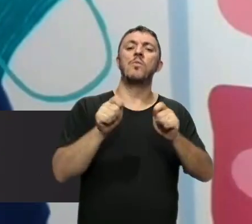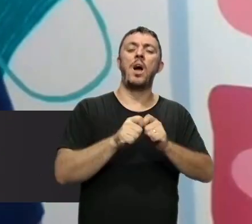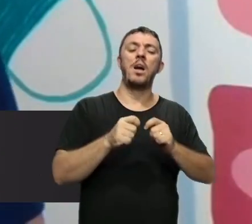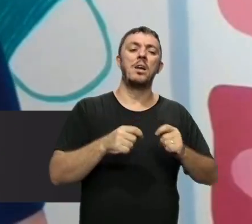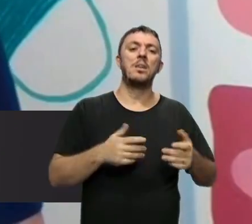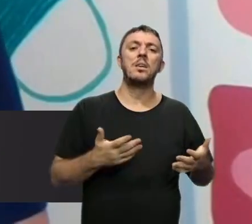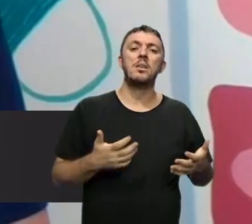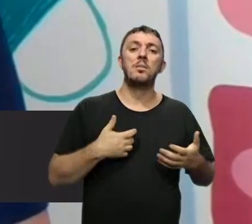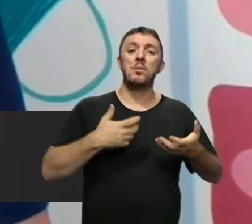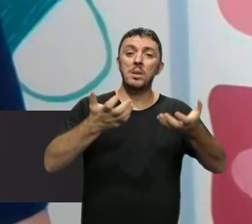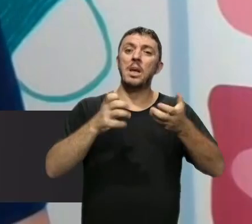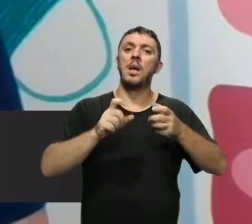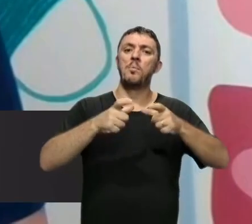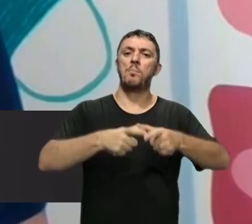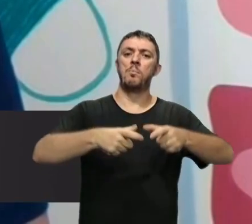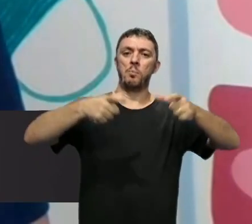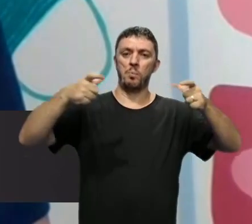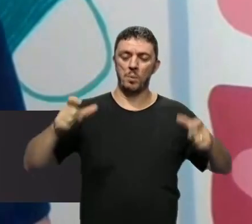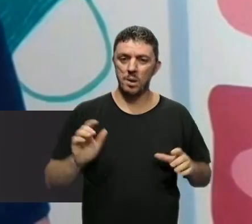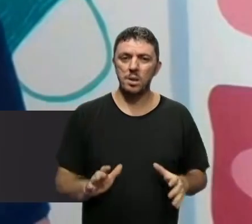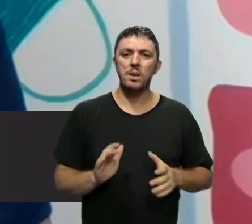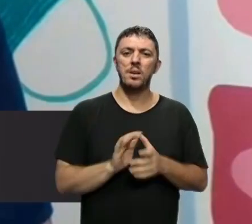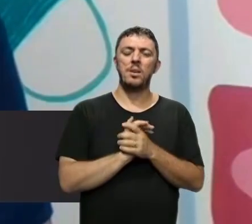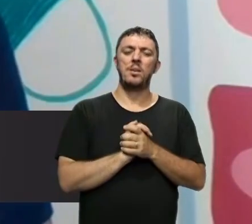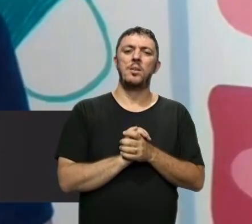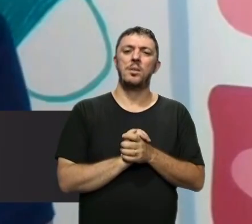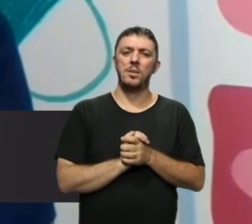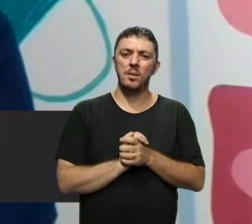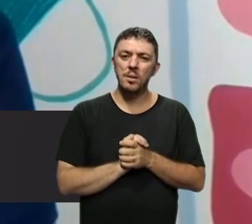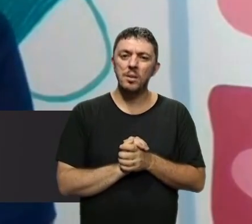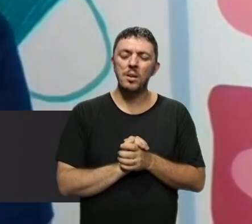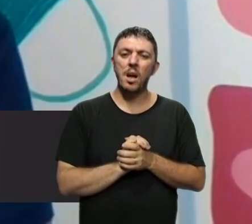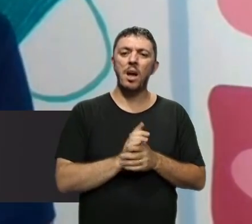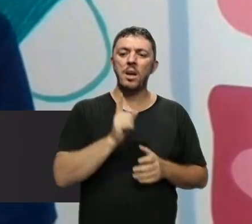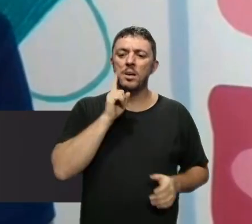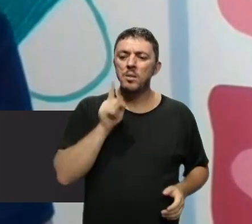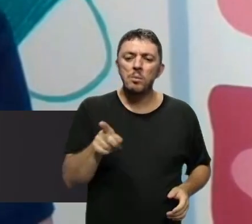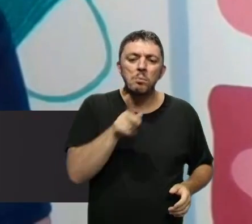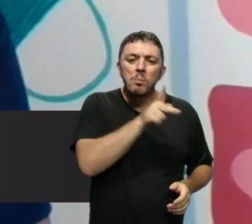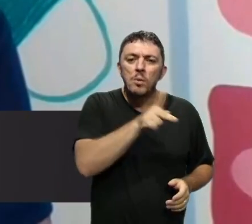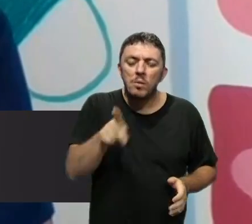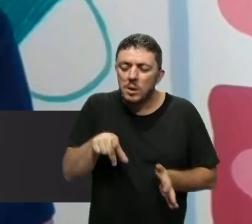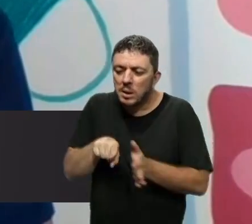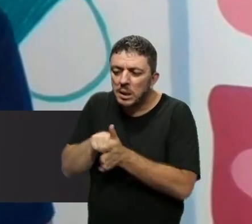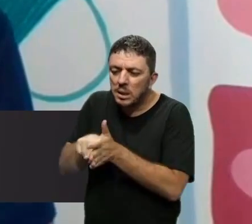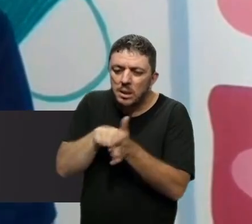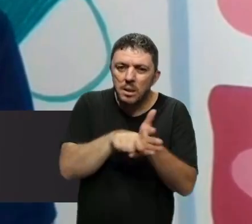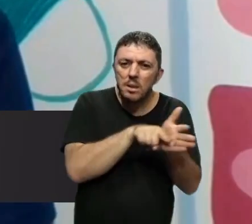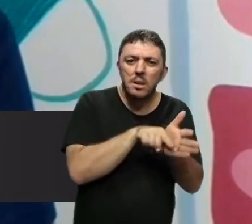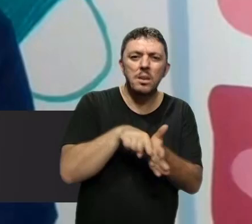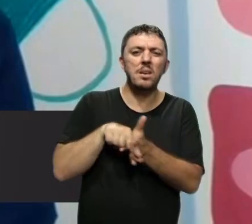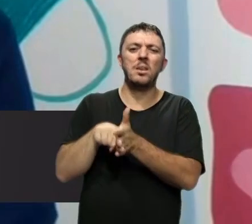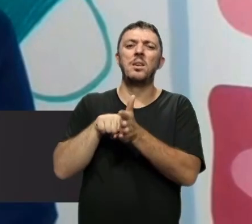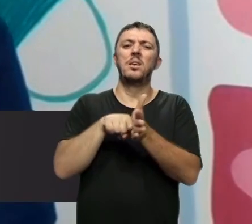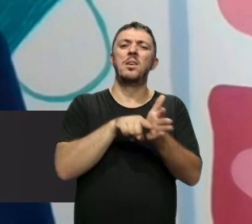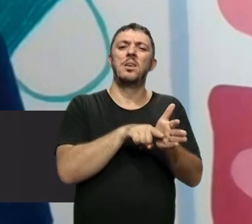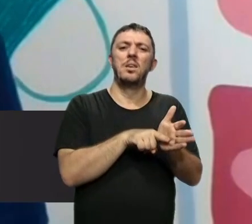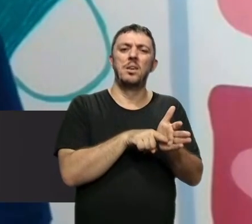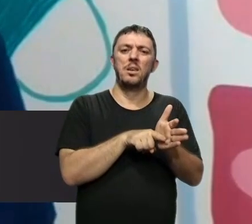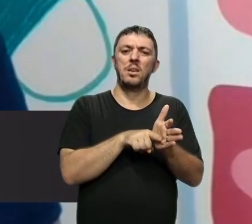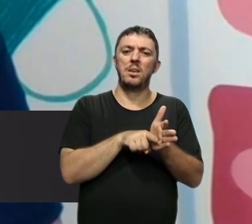ampliar. Então, a gente vai entrar nesse lugar muito de um professor pesquisador. E, para mim, com